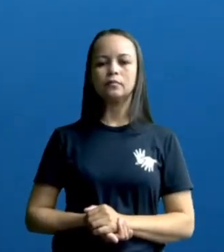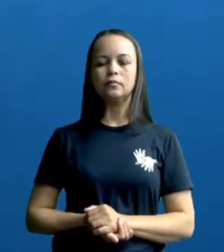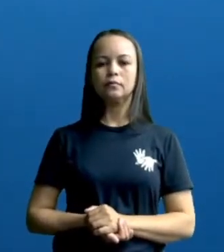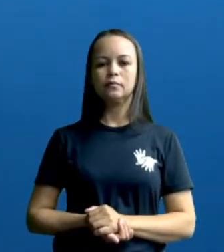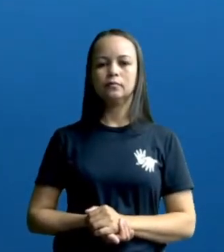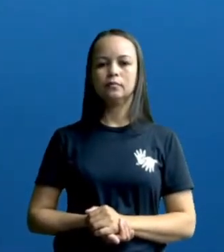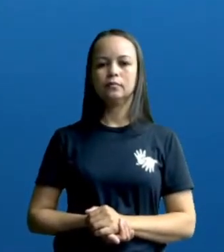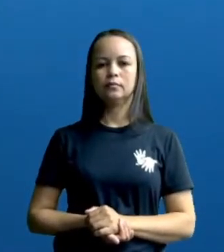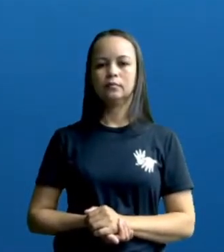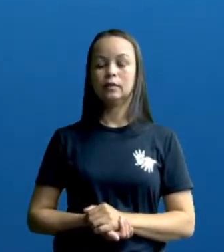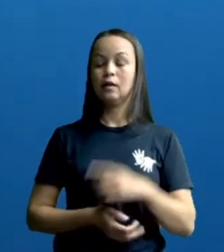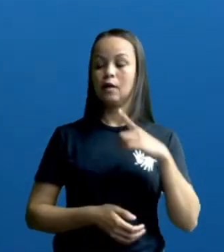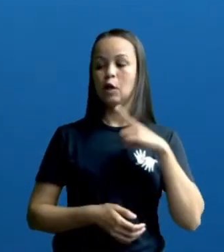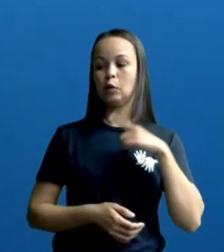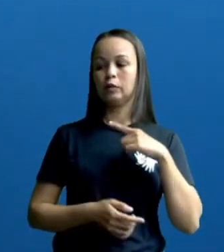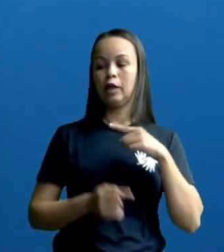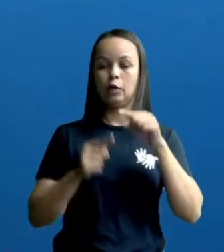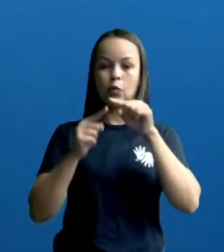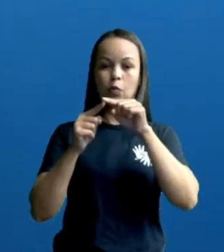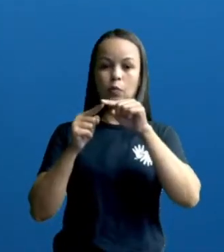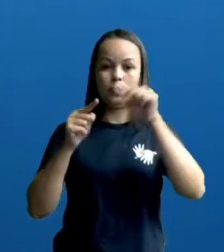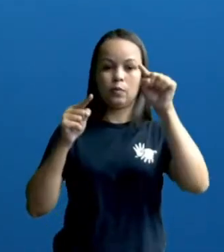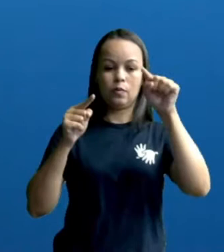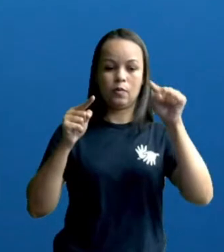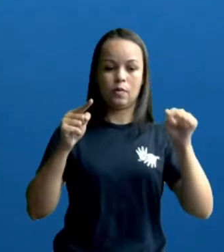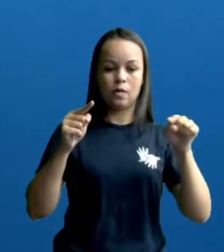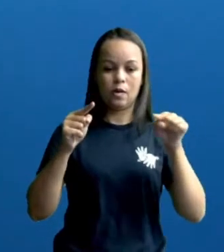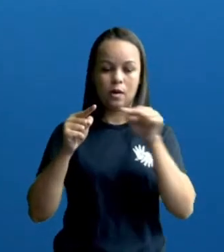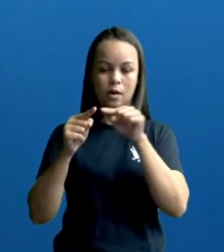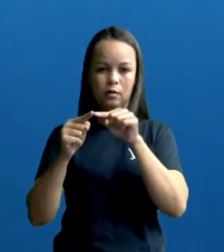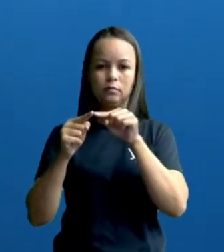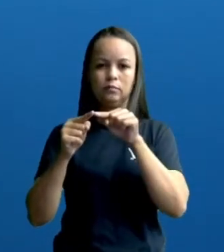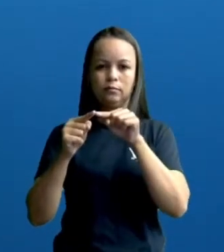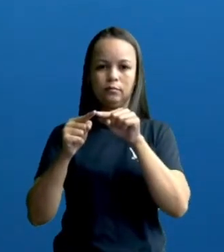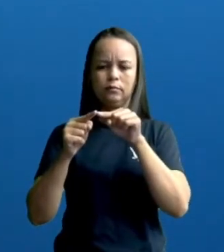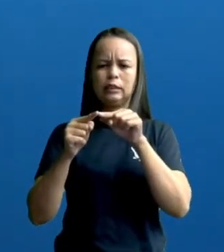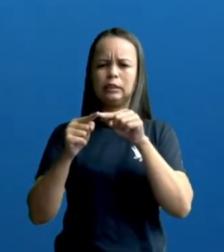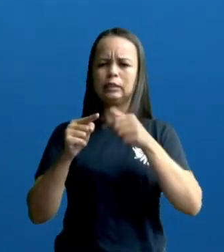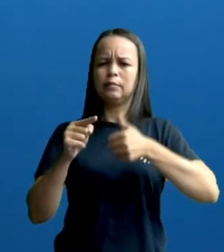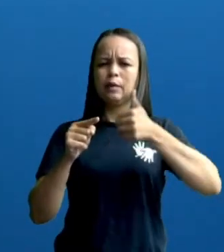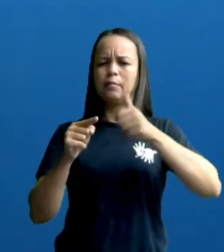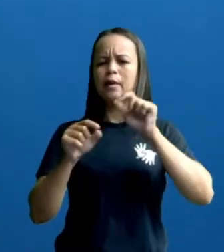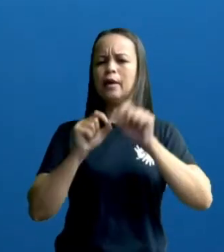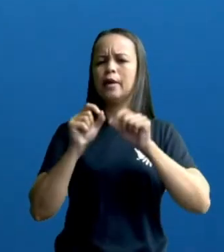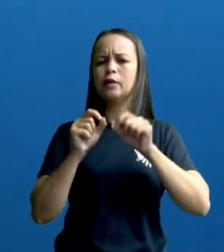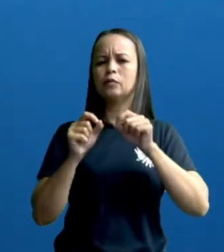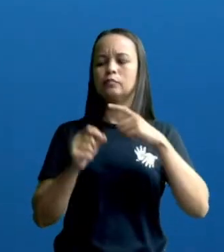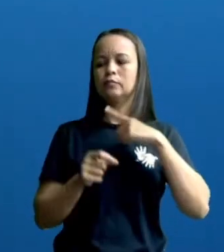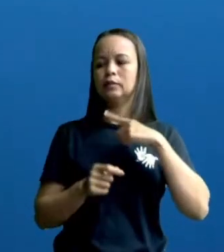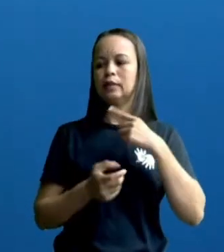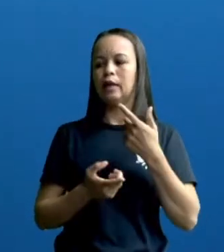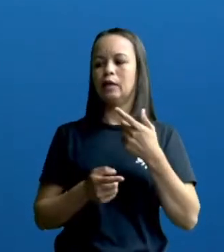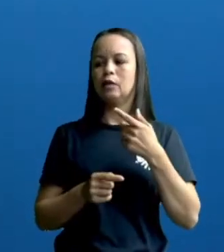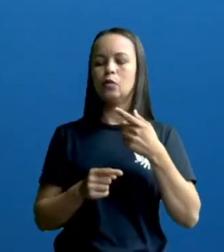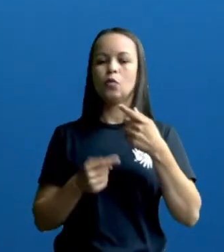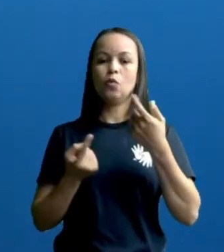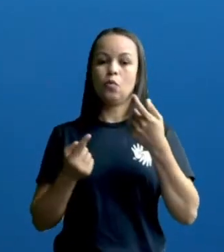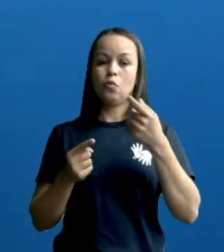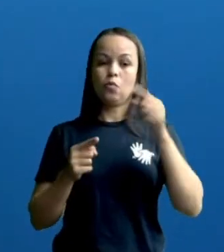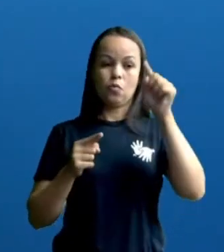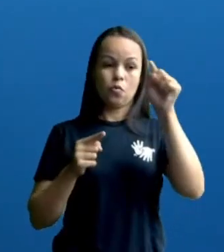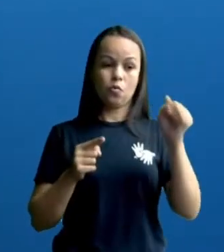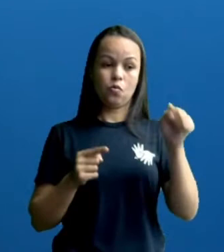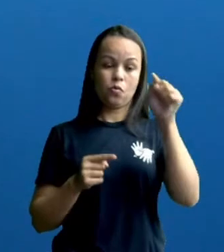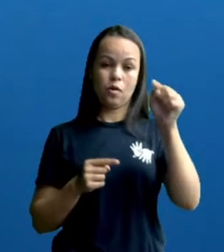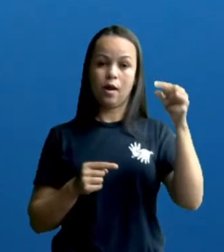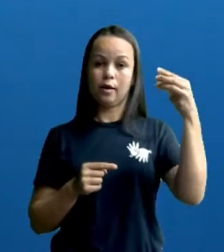aqui. Eu tenho esse primeiro triângulo aqui, ó, tá? Esse triângulo tem um lado 3, a